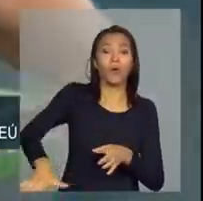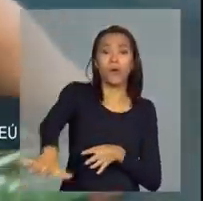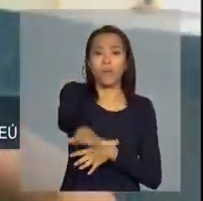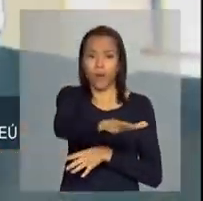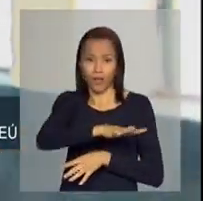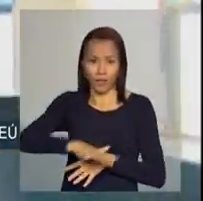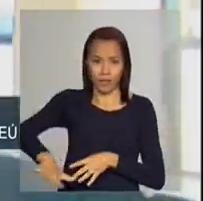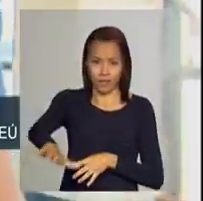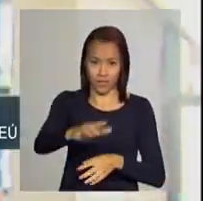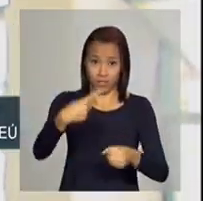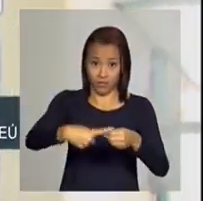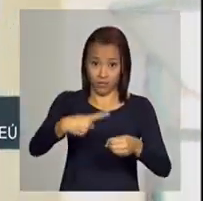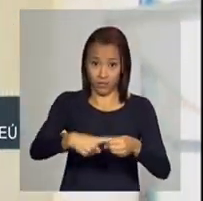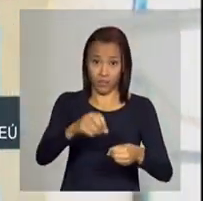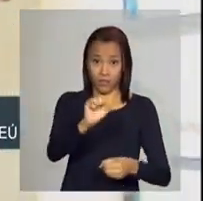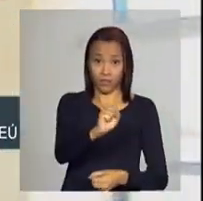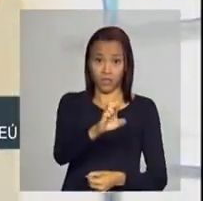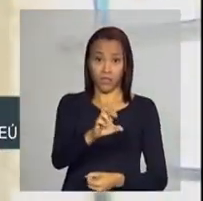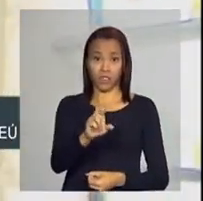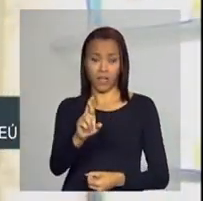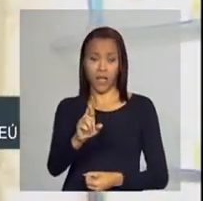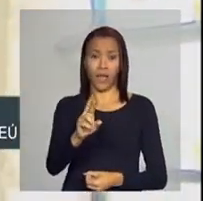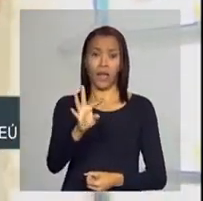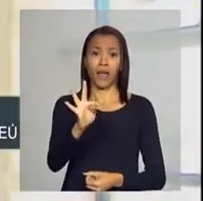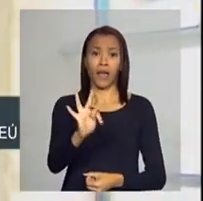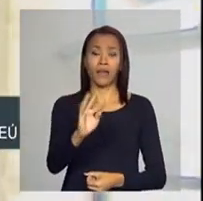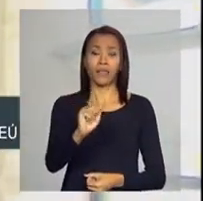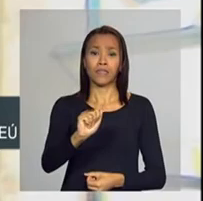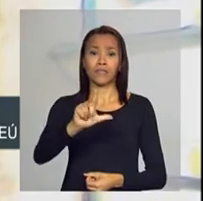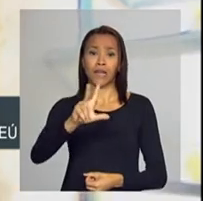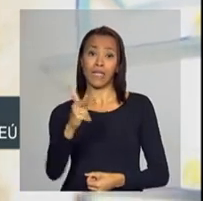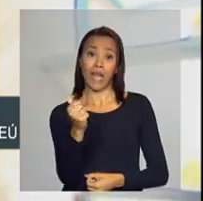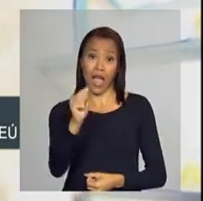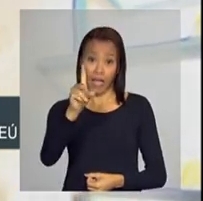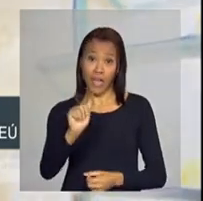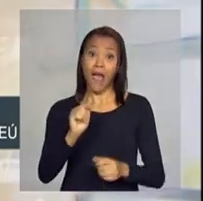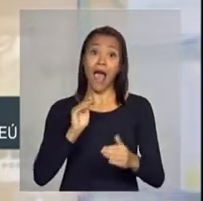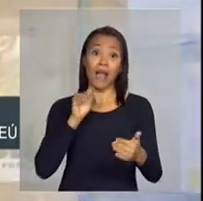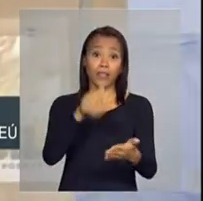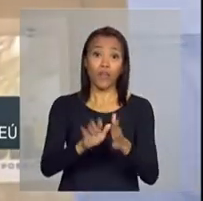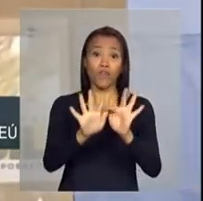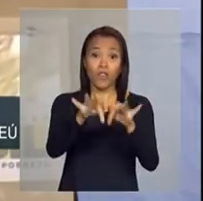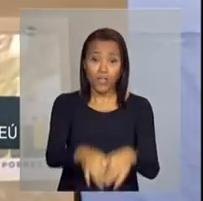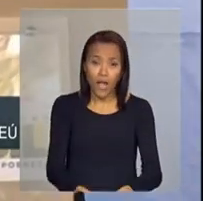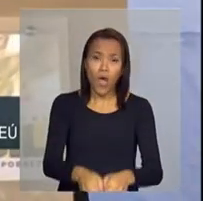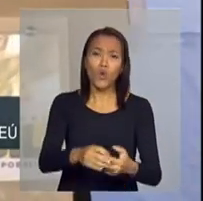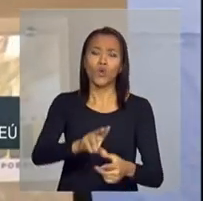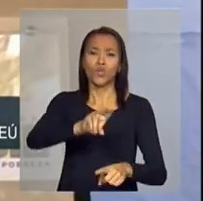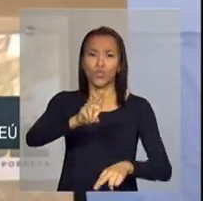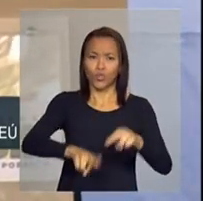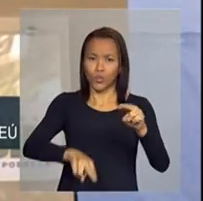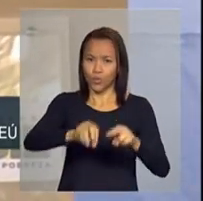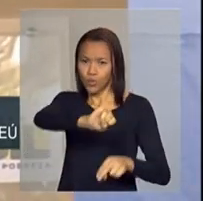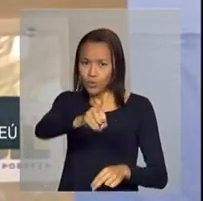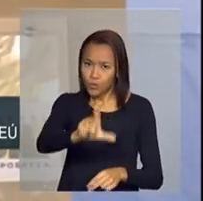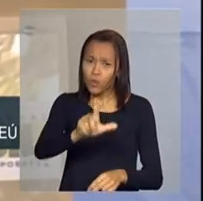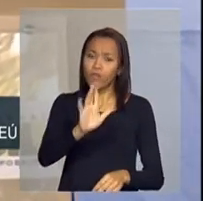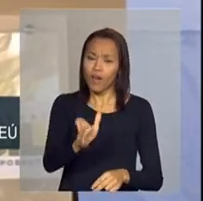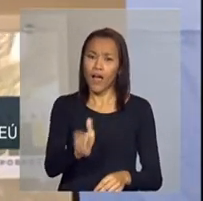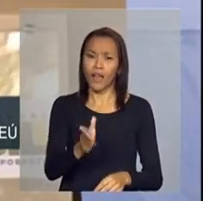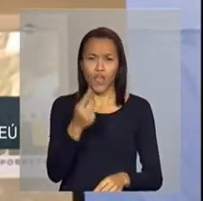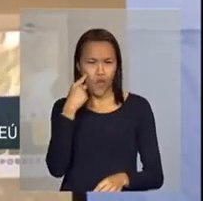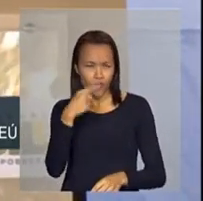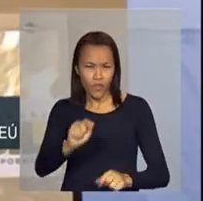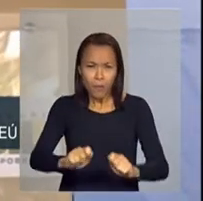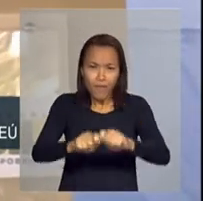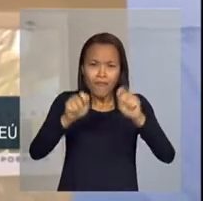de Serra Talhada. E até o final de julho chegará a Afogados do Ingazeiro. Eu vi uma faixinha aí